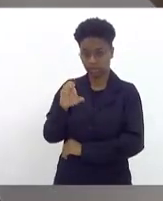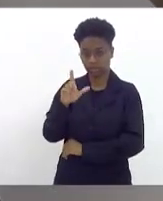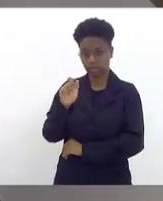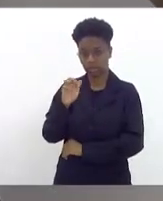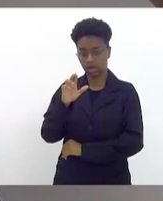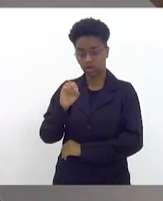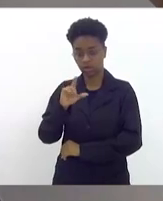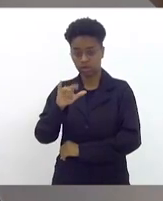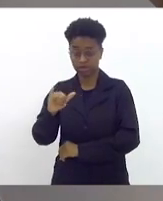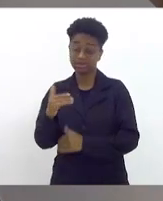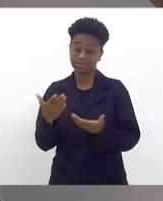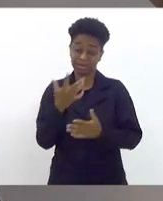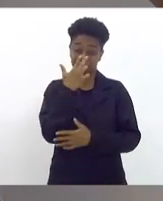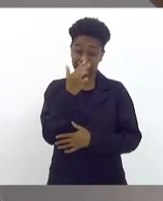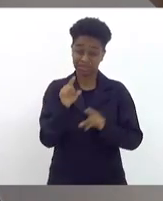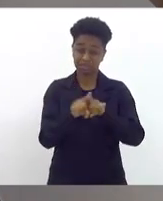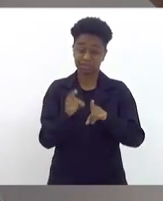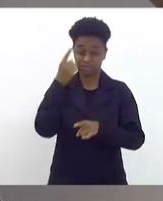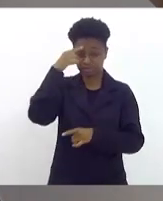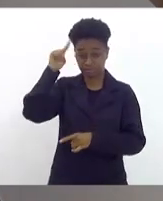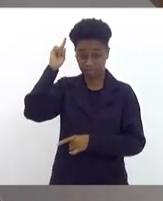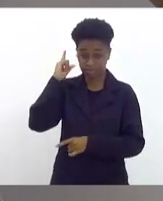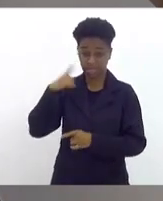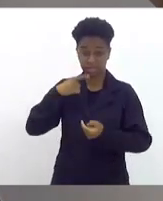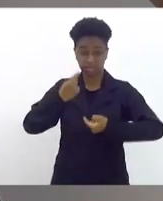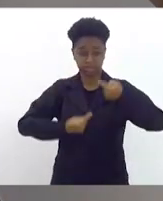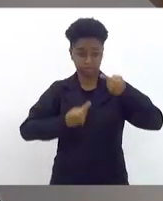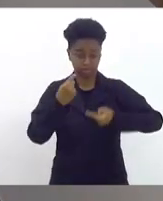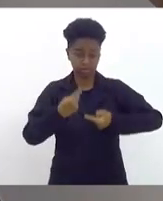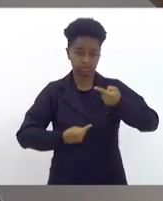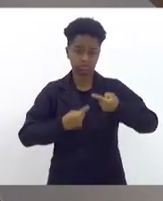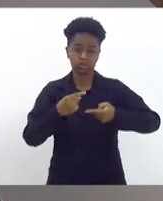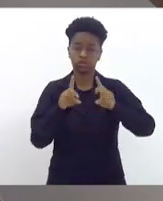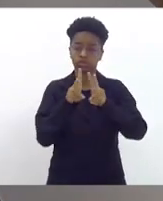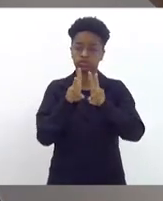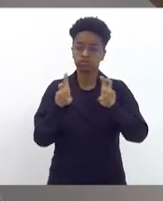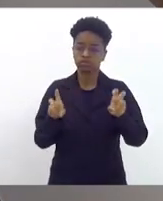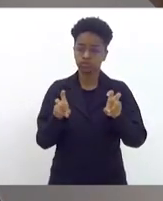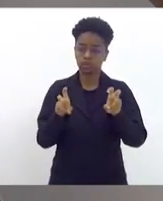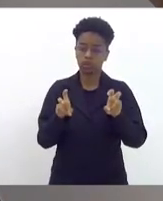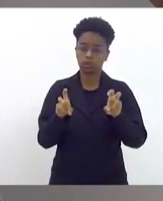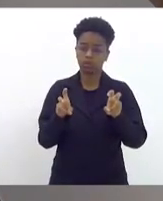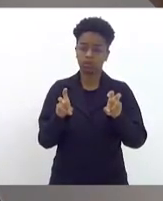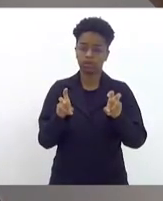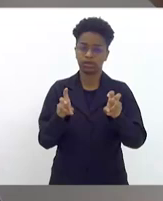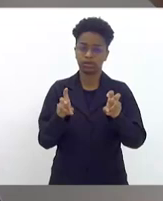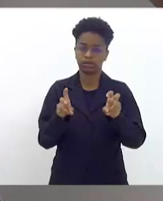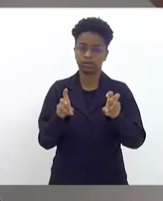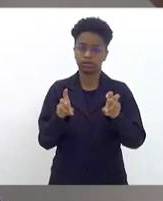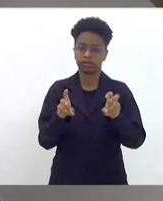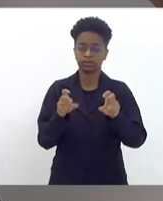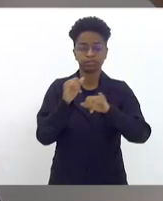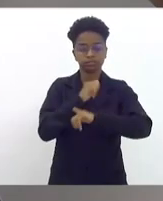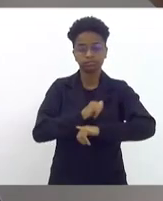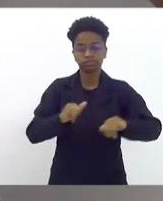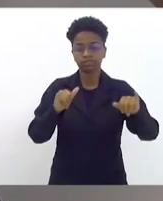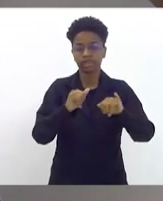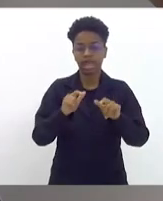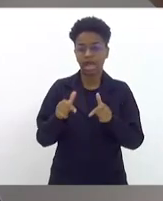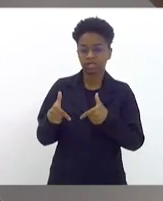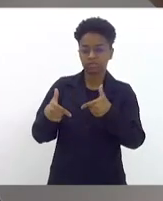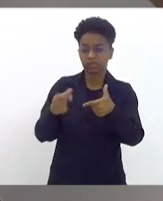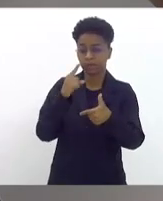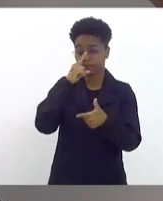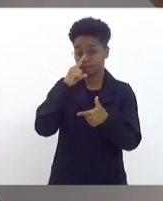parece que na semana passada a gente enfrentou uma discussão sobre a questão da declaração de atividade perigosa